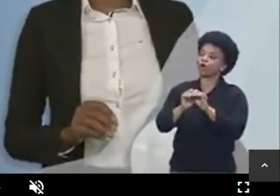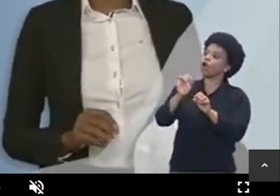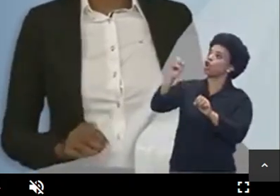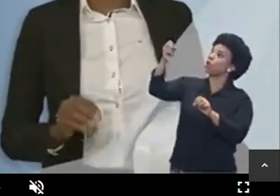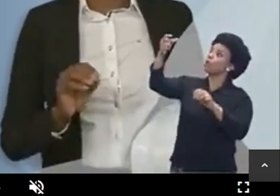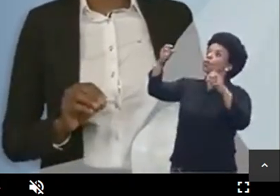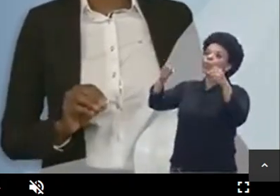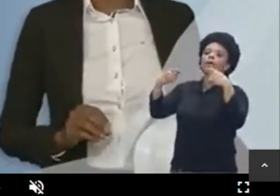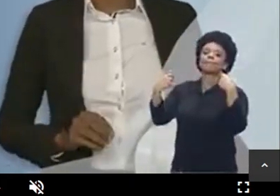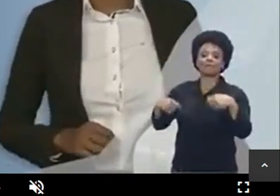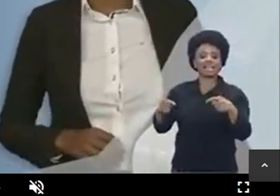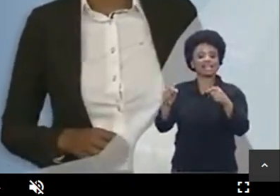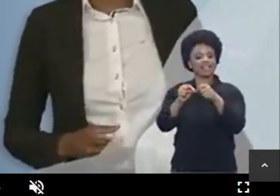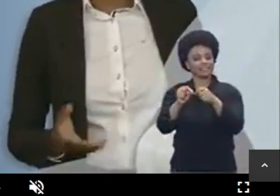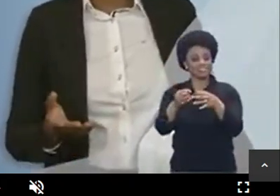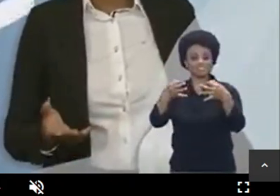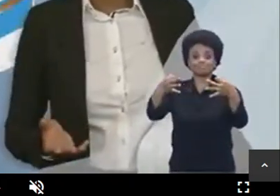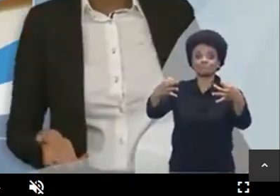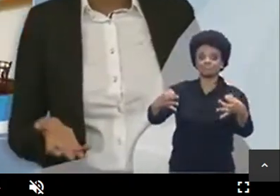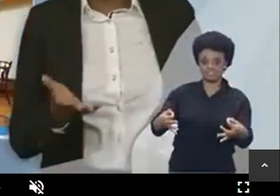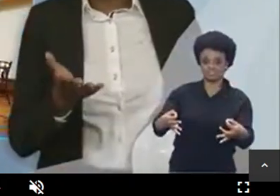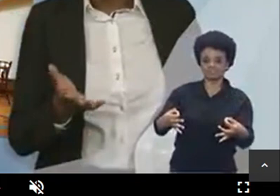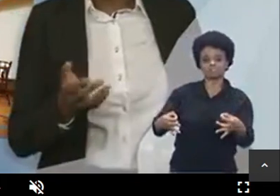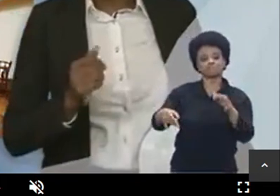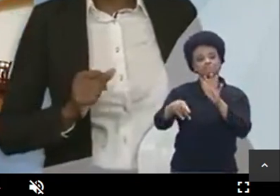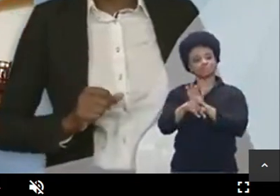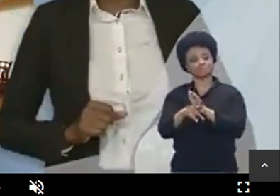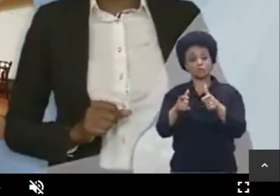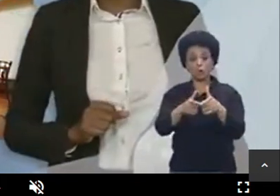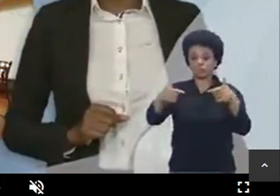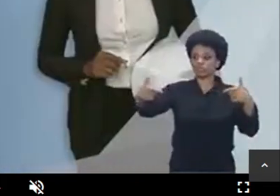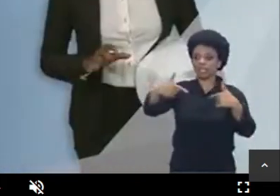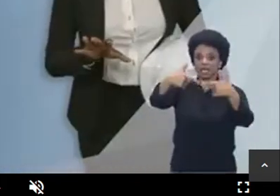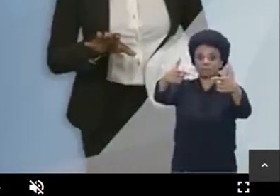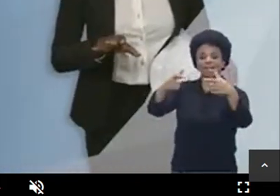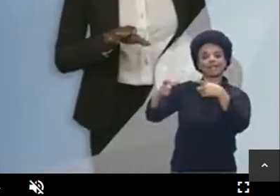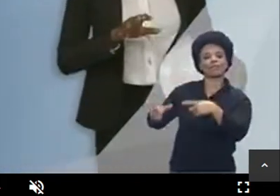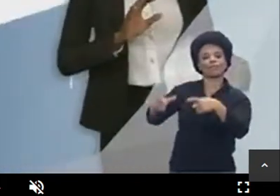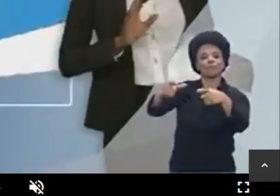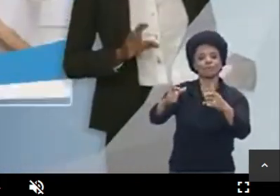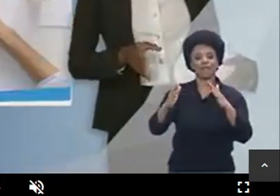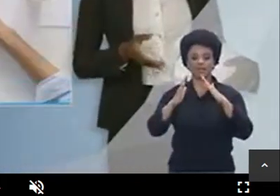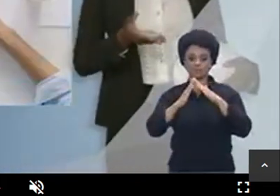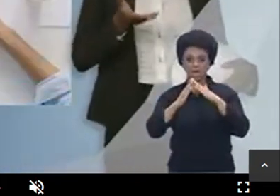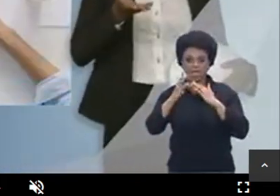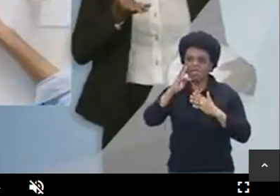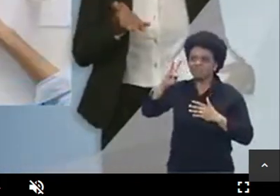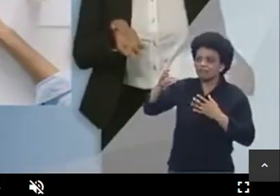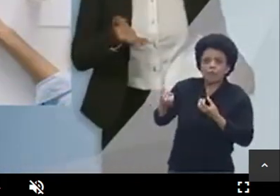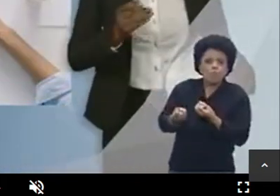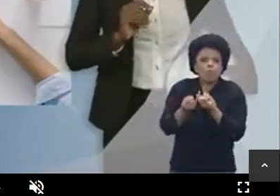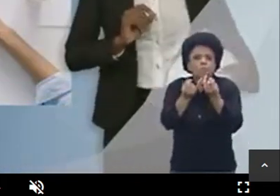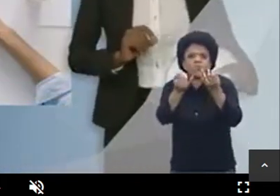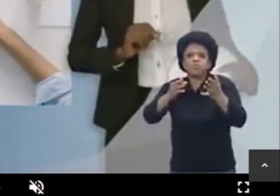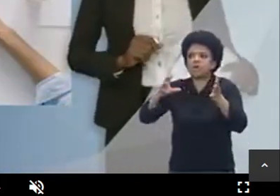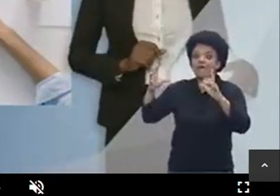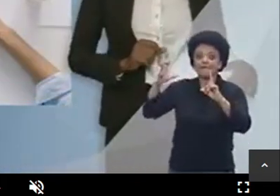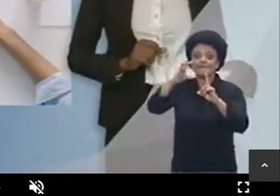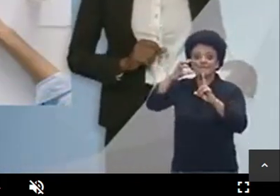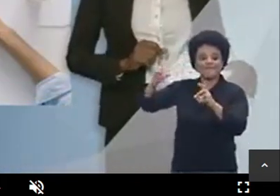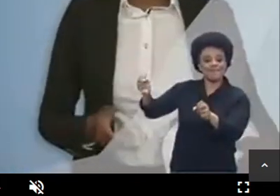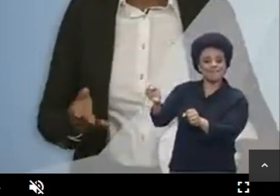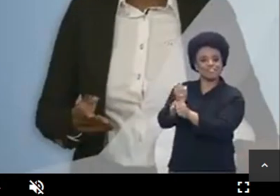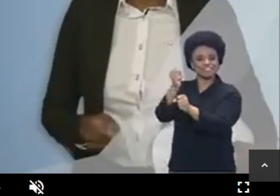ser dimensionado corretamente, de acordo com o tamanho do ambiente. Viu só quantos fatores influenciam na construção de